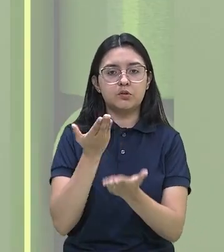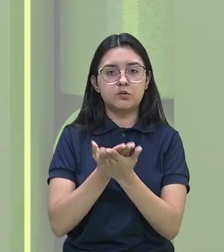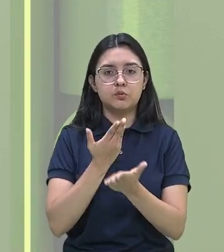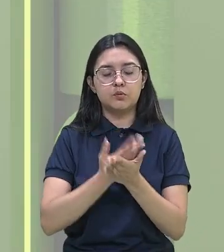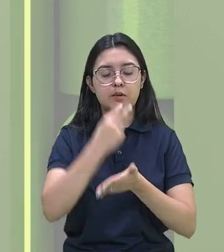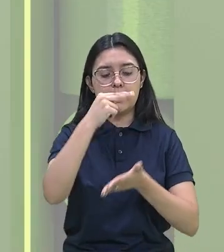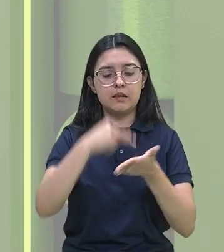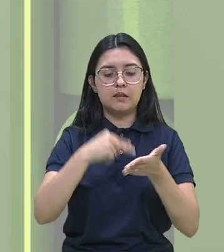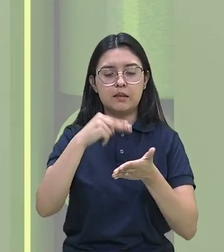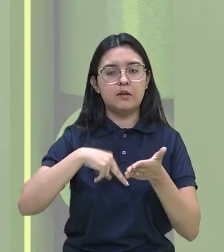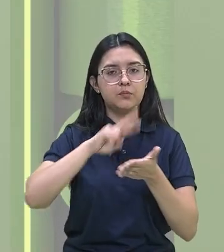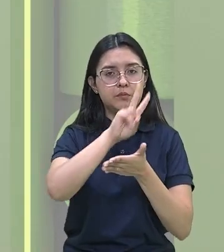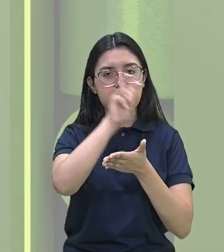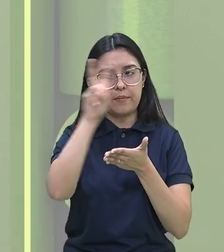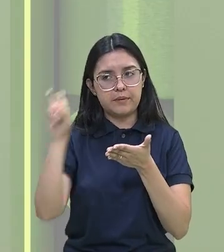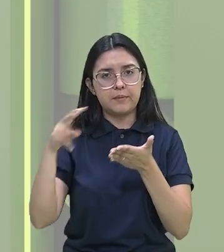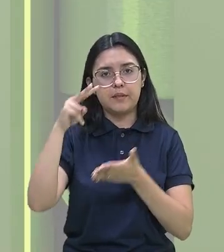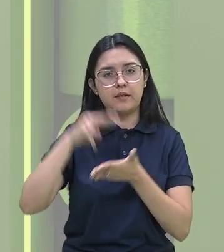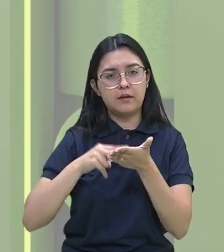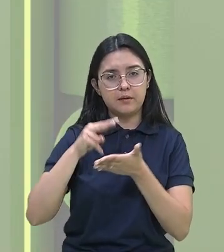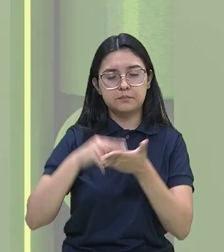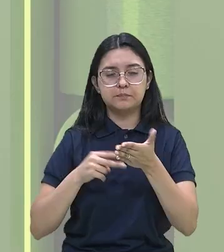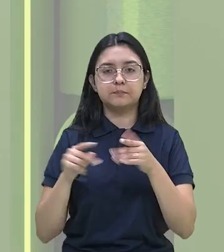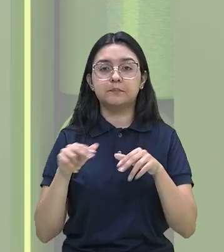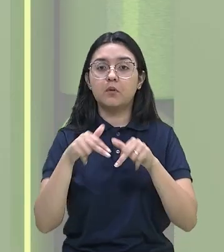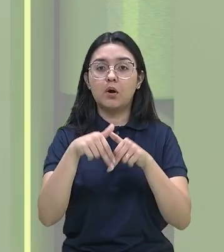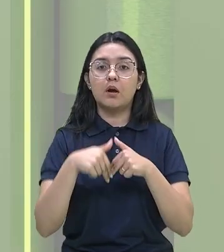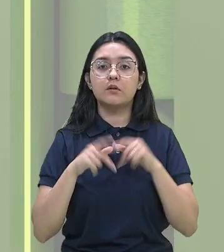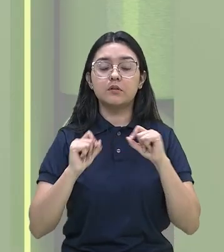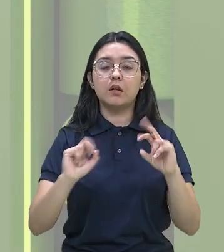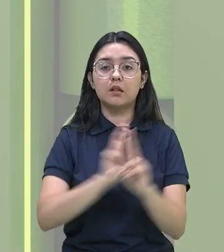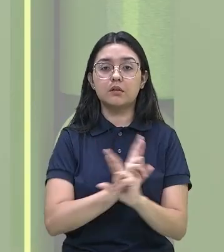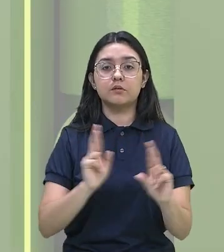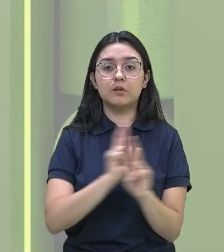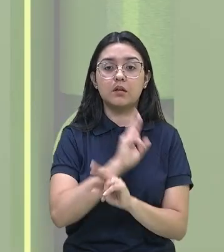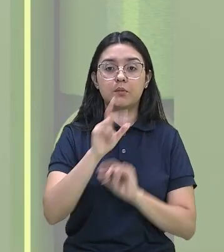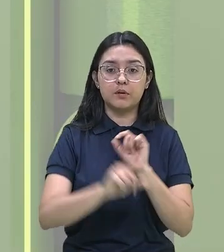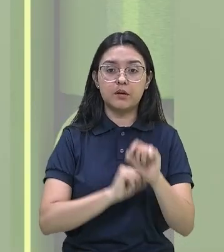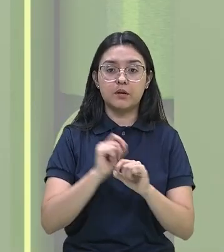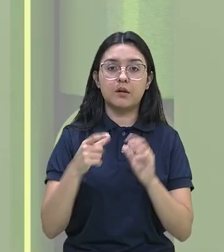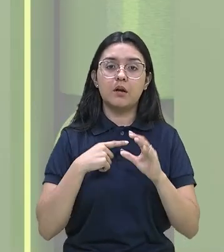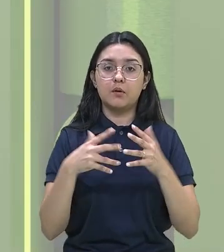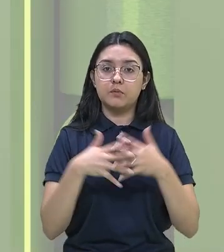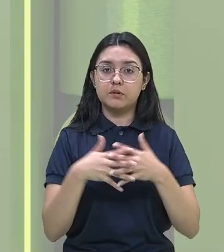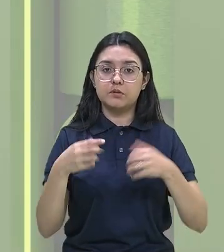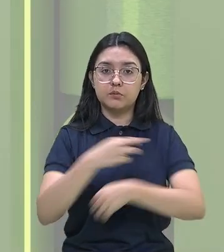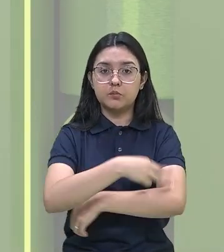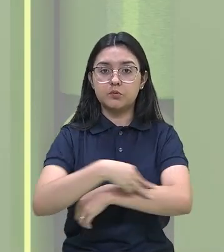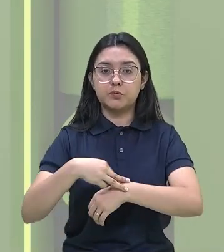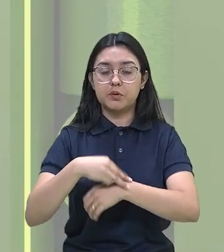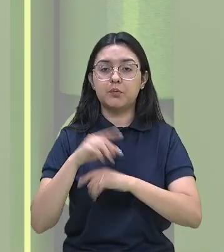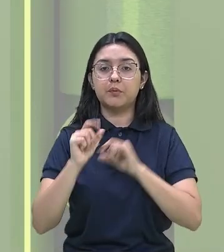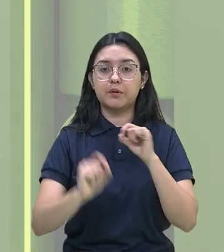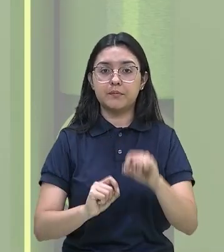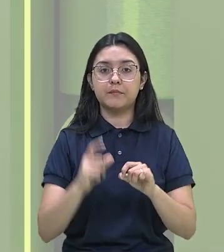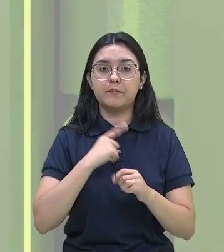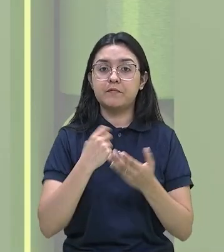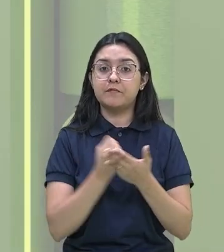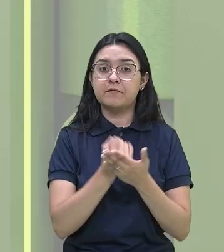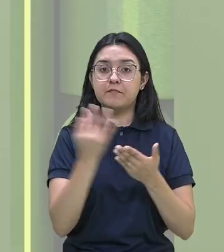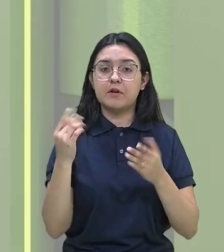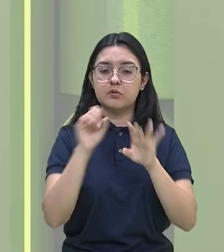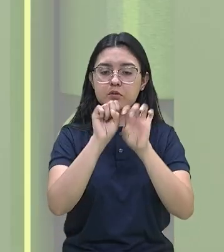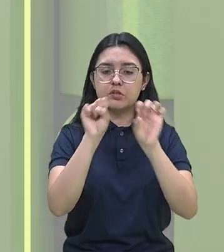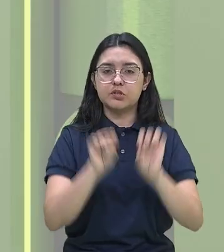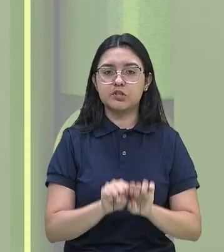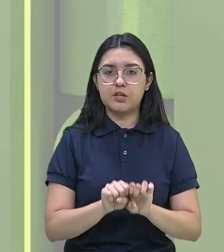ler sobre esses assuntos, tá? Porque eles estão relacionados O tecido muscular está relacionado a vários